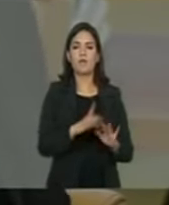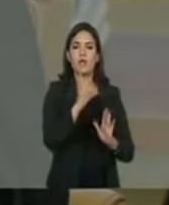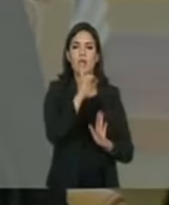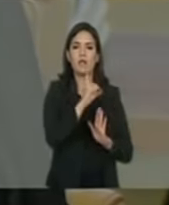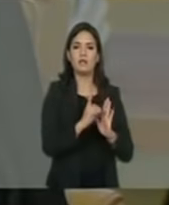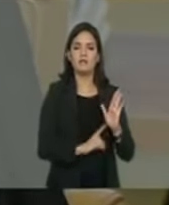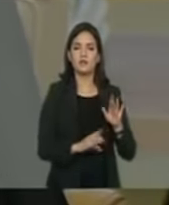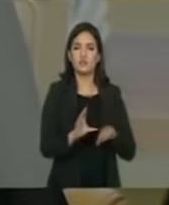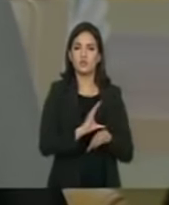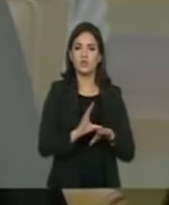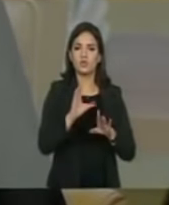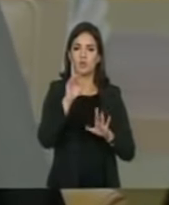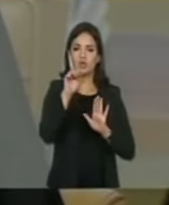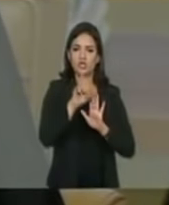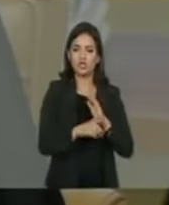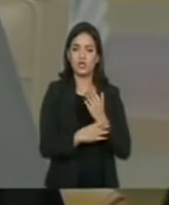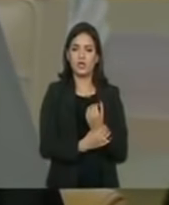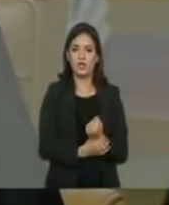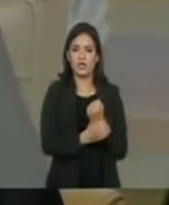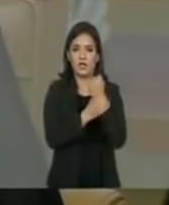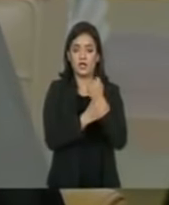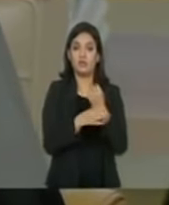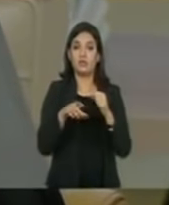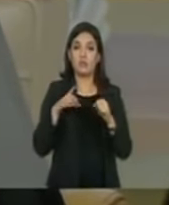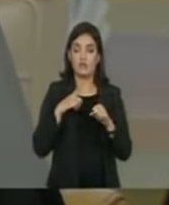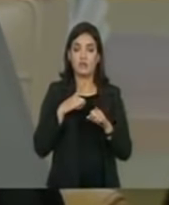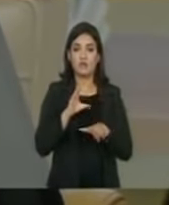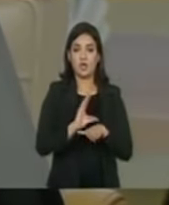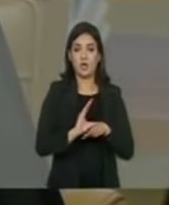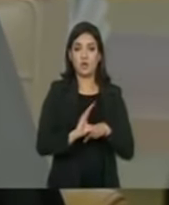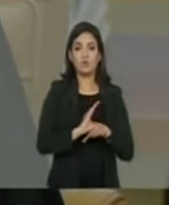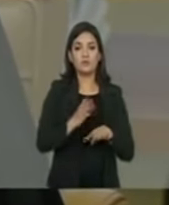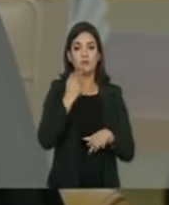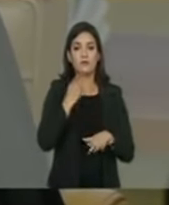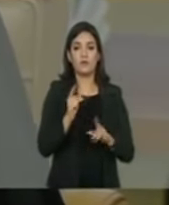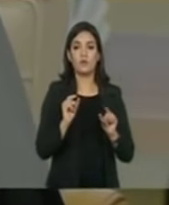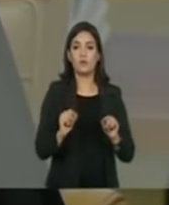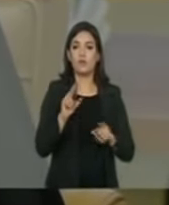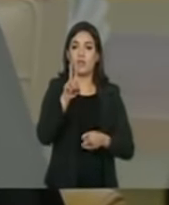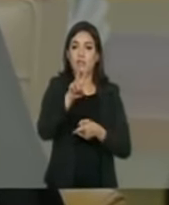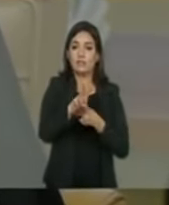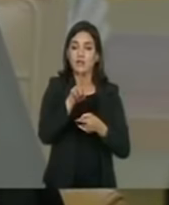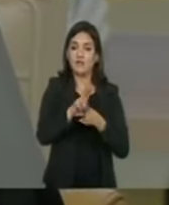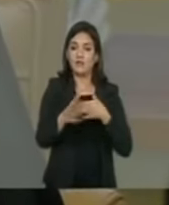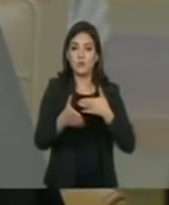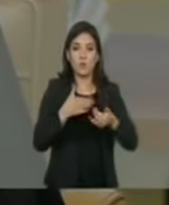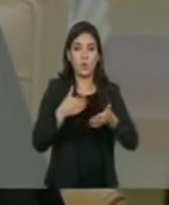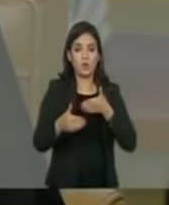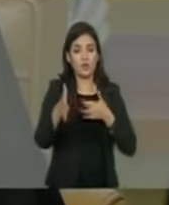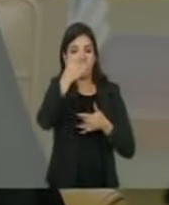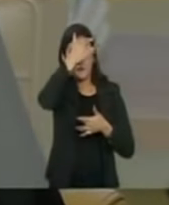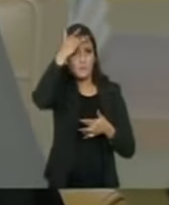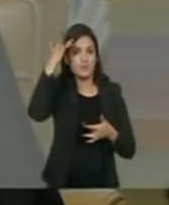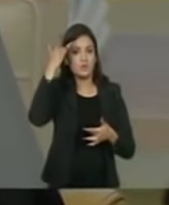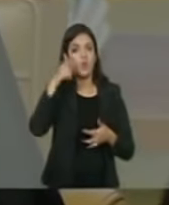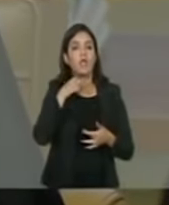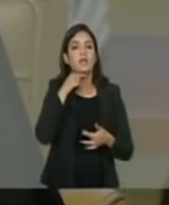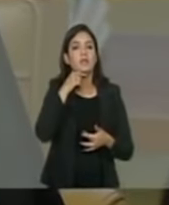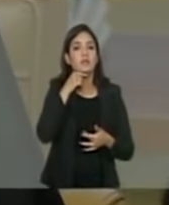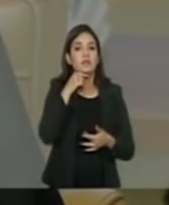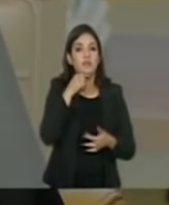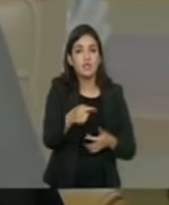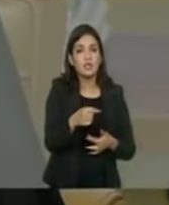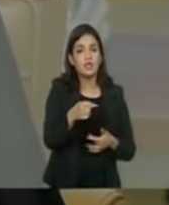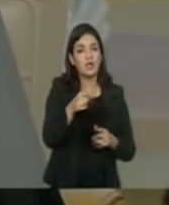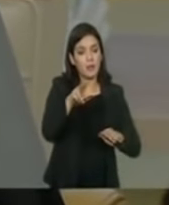garantias em escrita em nossa lei fundamental proclama em defesa de qualquer pessoa que ninguém será privado da liberdade